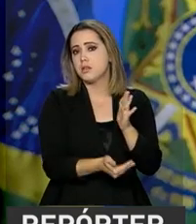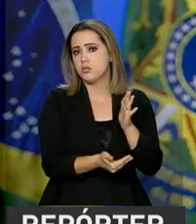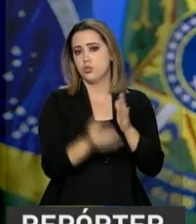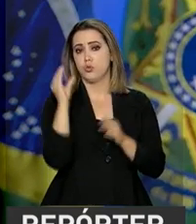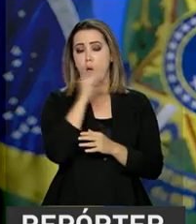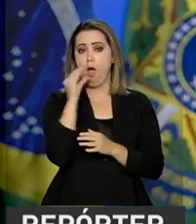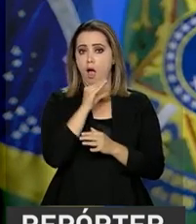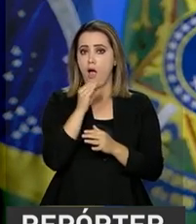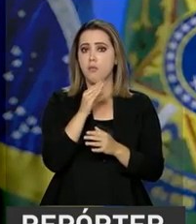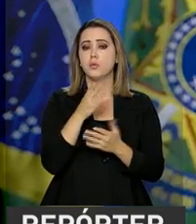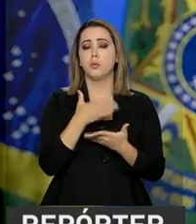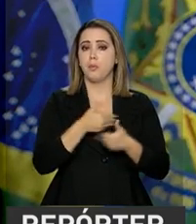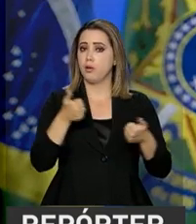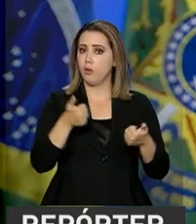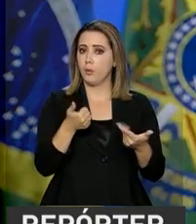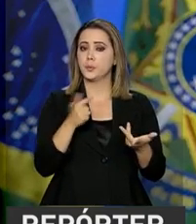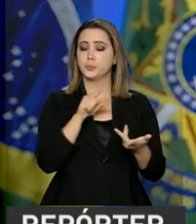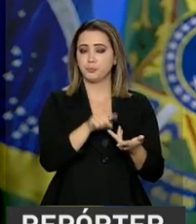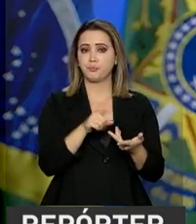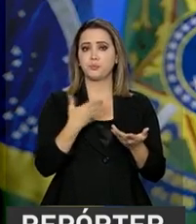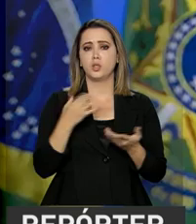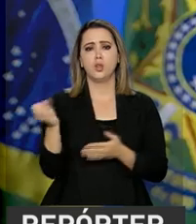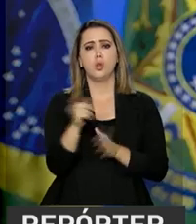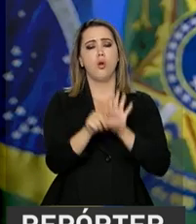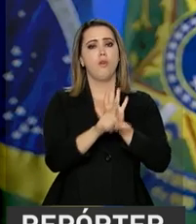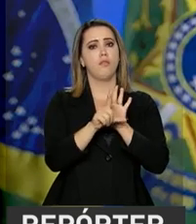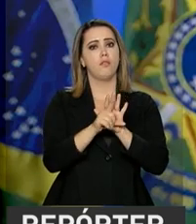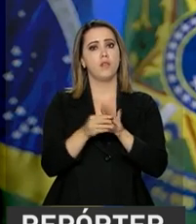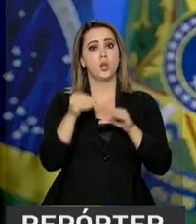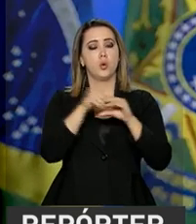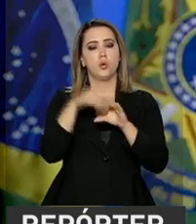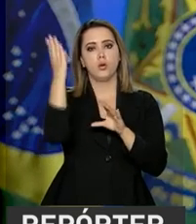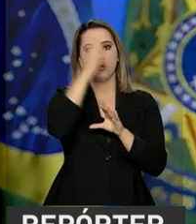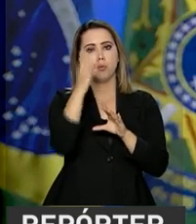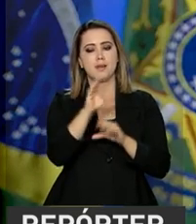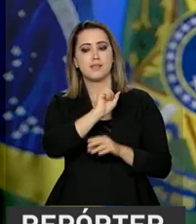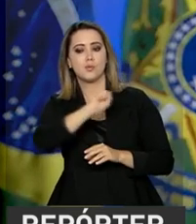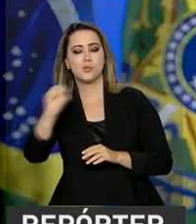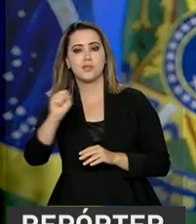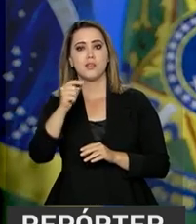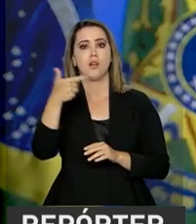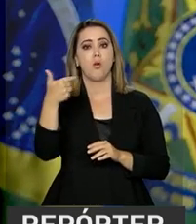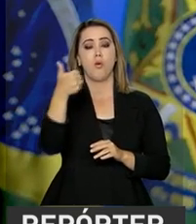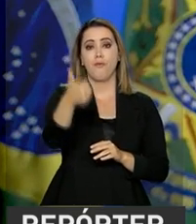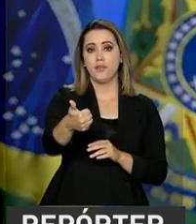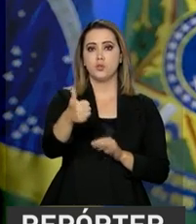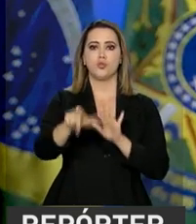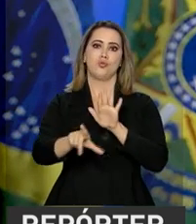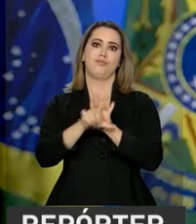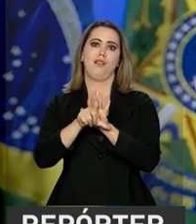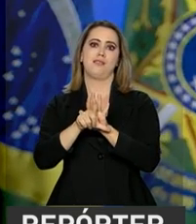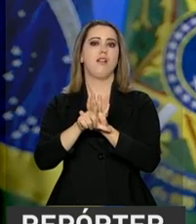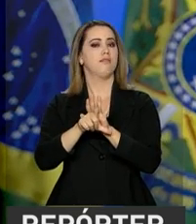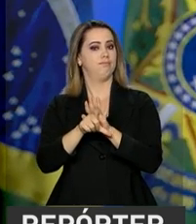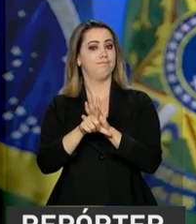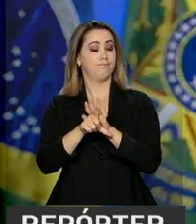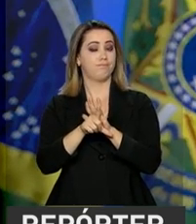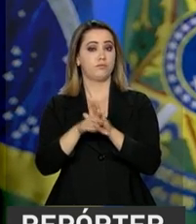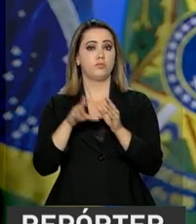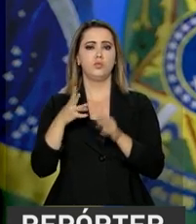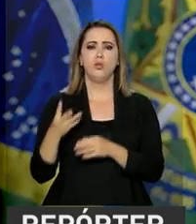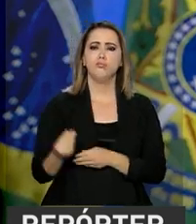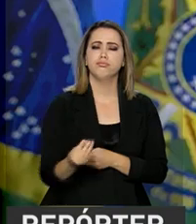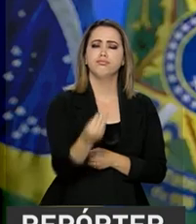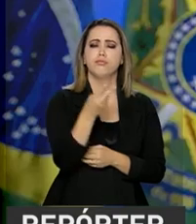nova coloca o Brasil no século XX nas relações trabalhistas muito ainda se vai falar sobre essa